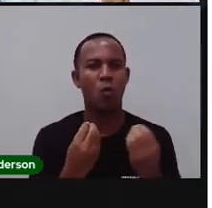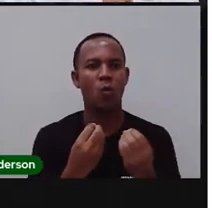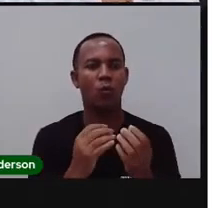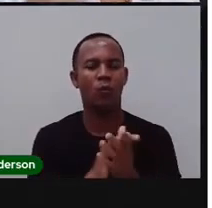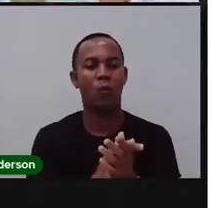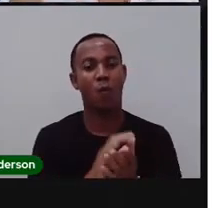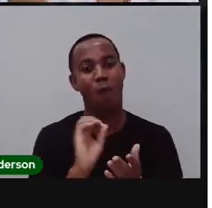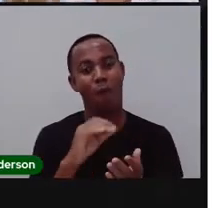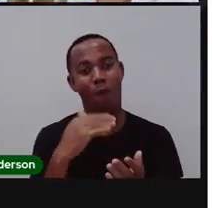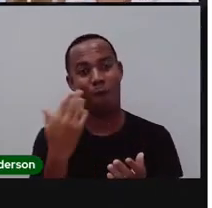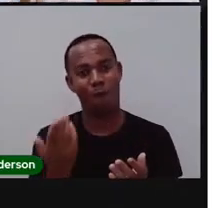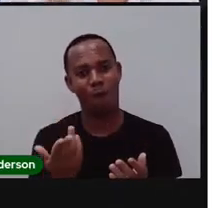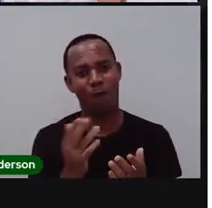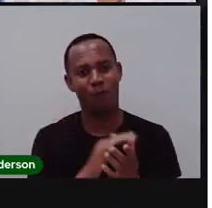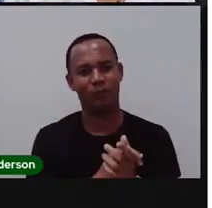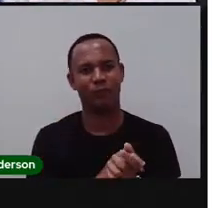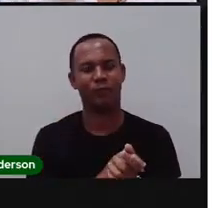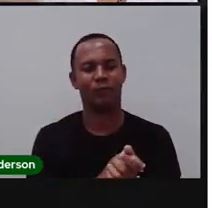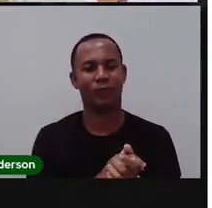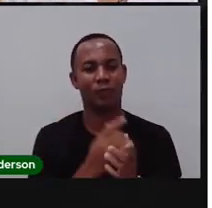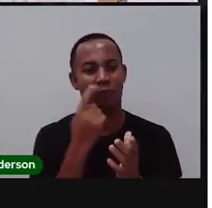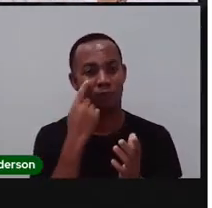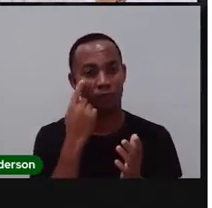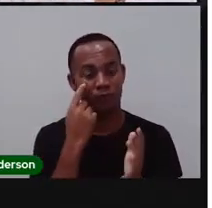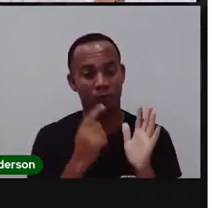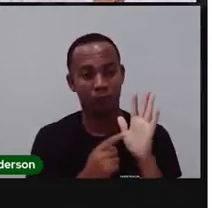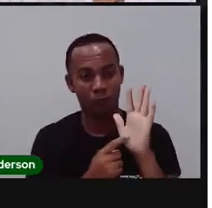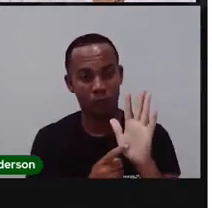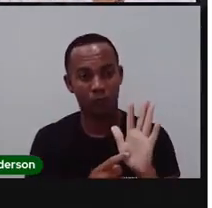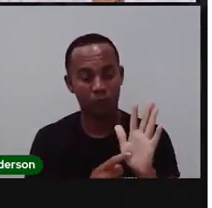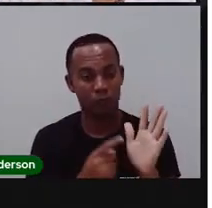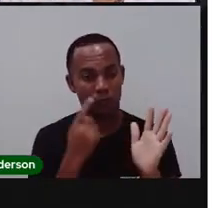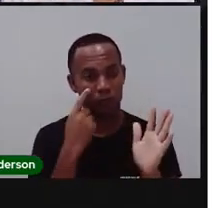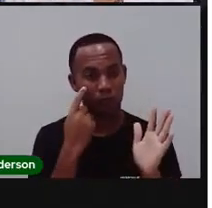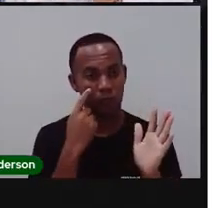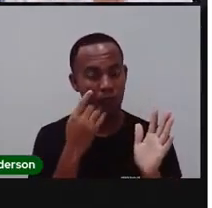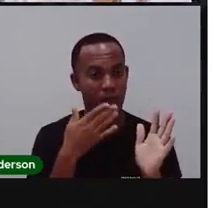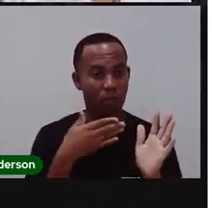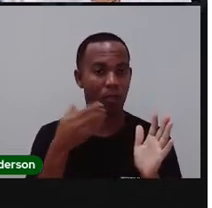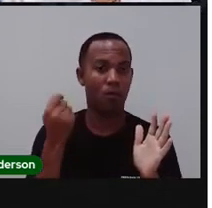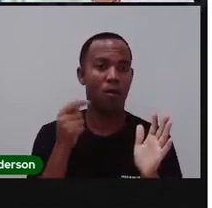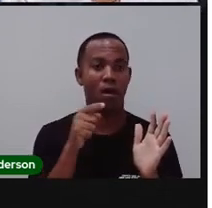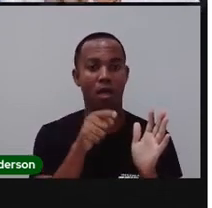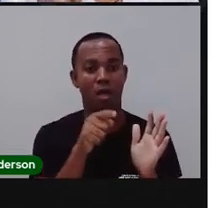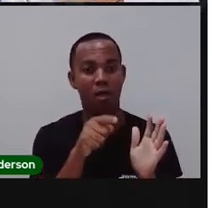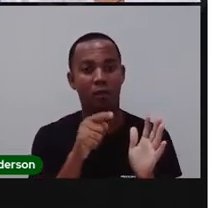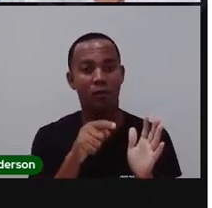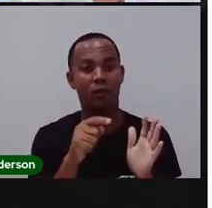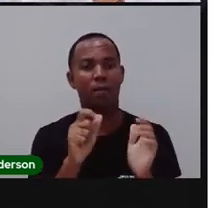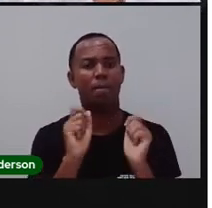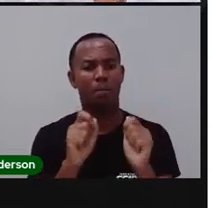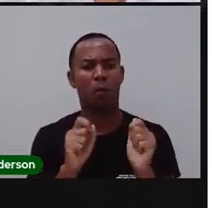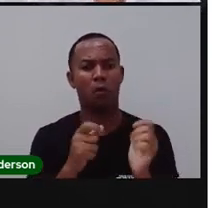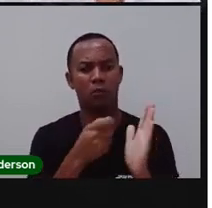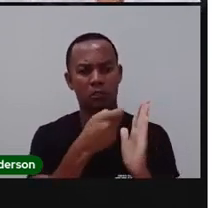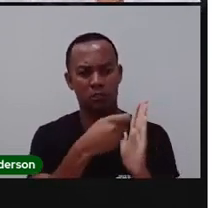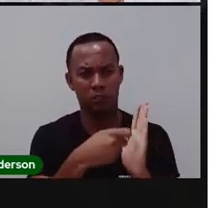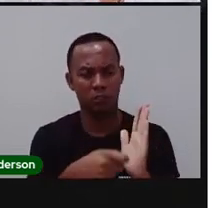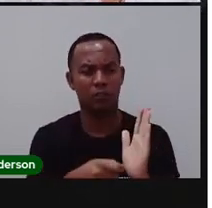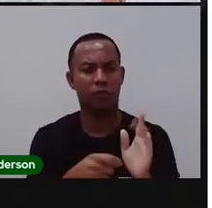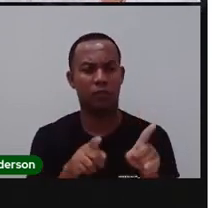tan, oi. E aí falei, olha, deixa essa tal maneira para lá e usem só essa. Aí você pode escrever aí